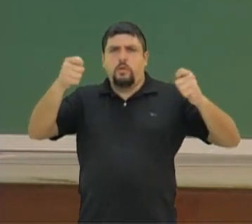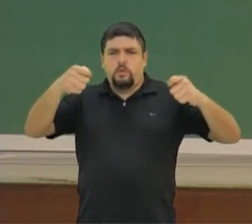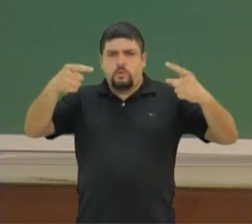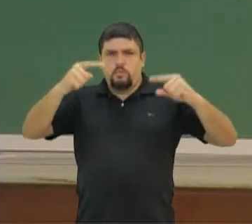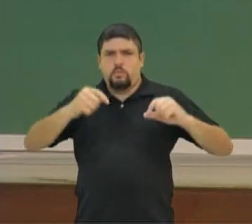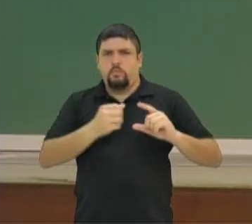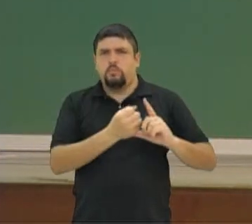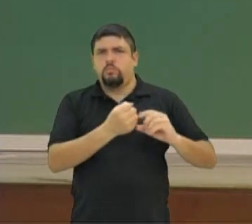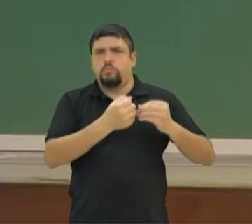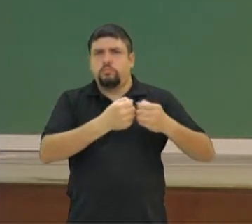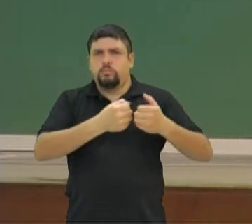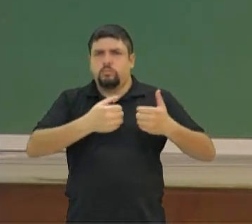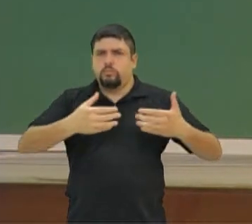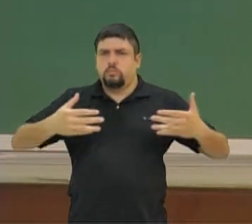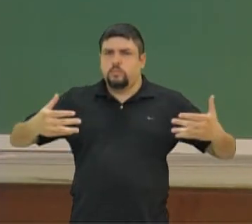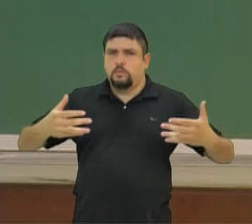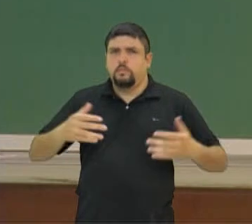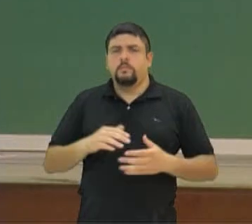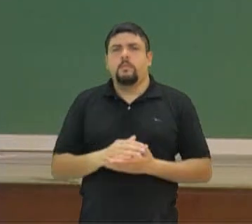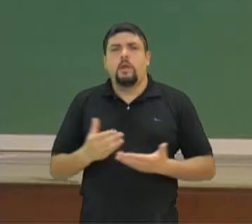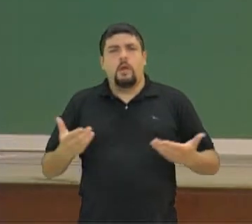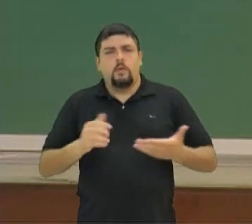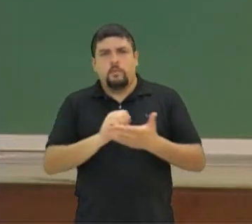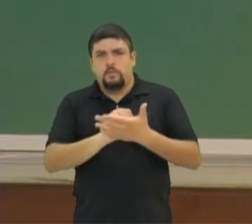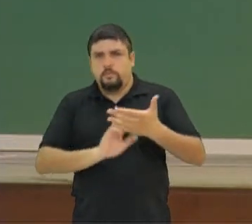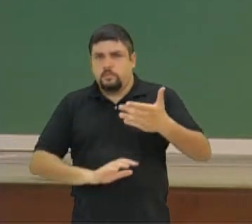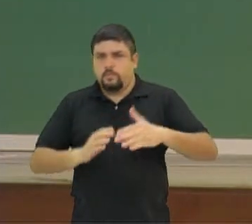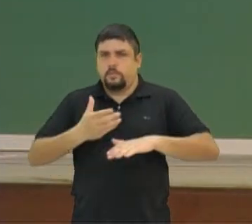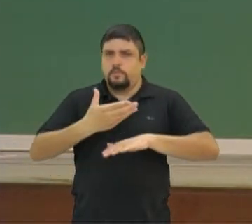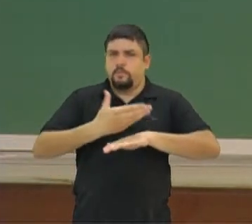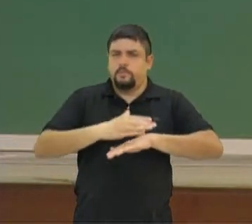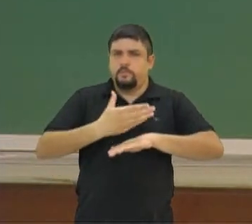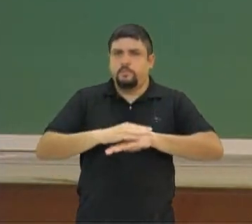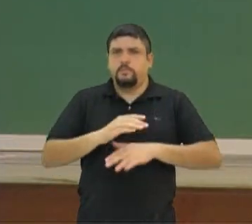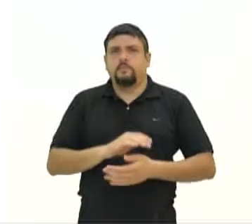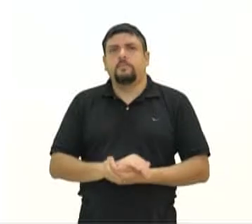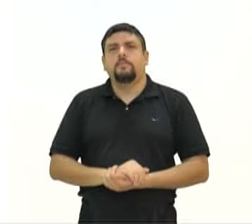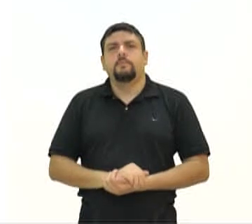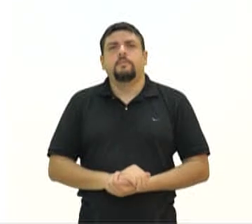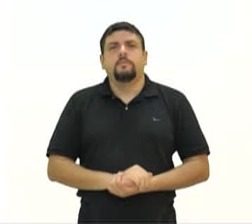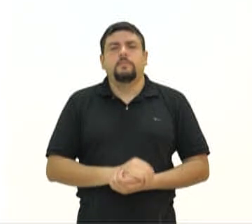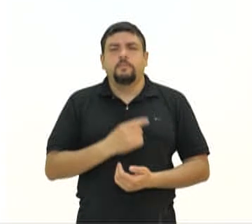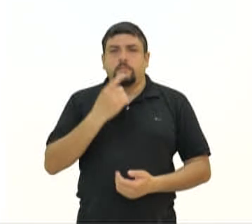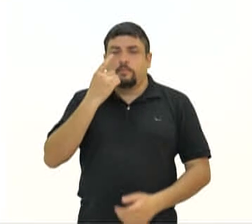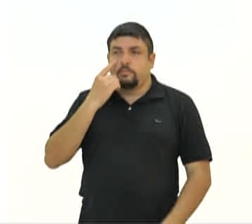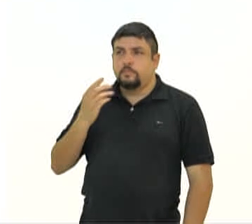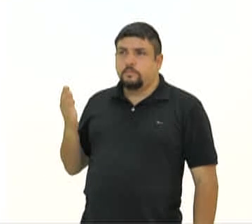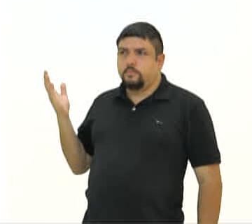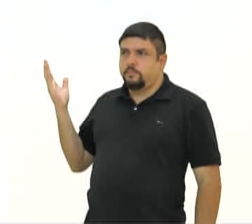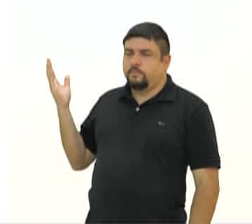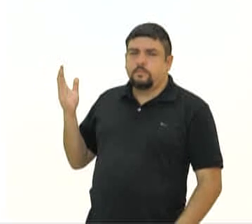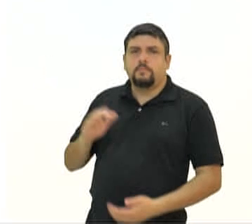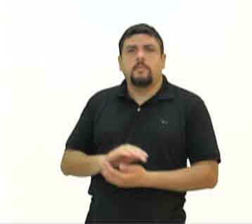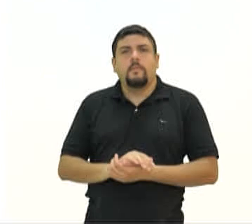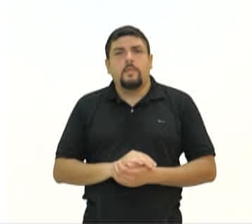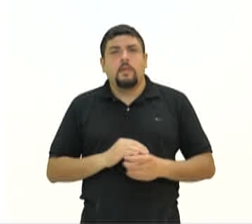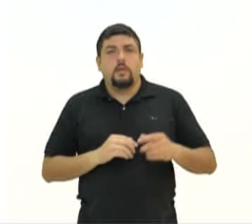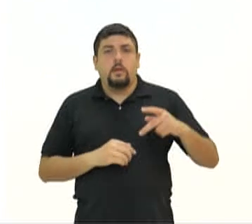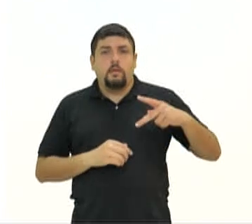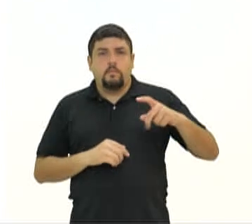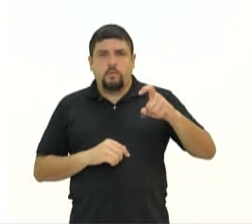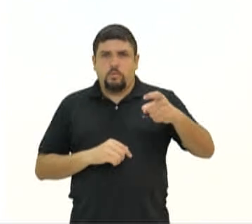fatores. Vamos à primeira atividade, então? Vamos lá. Seja P de x um polinômio de